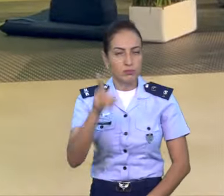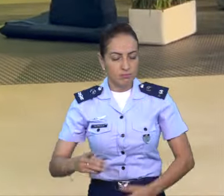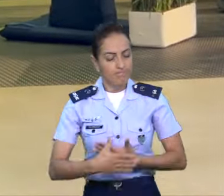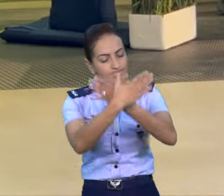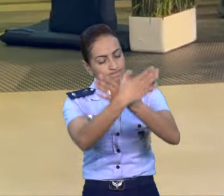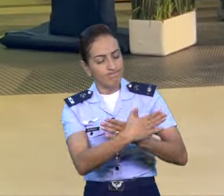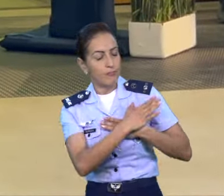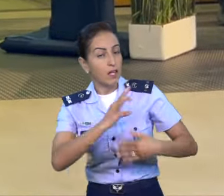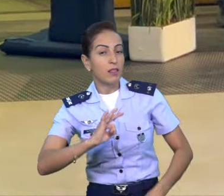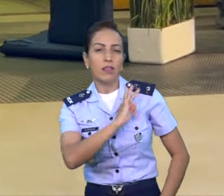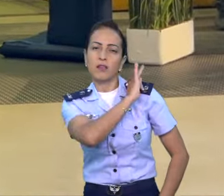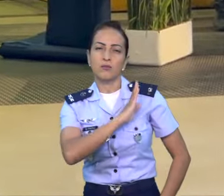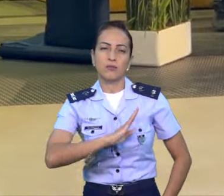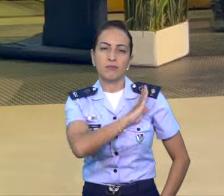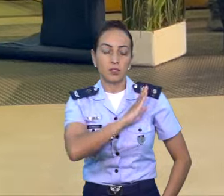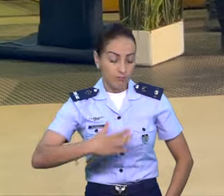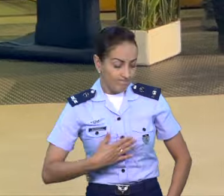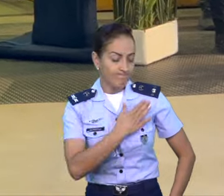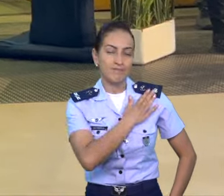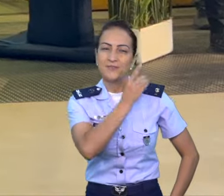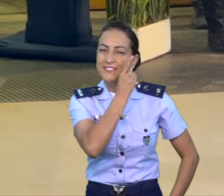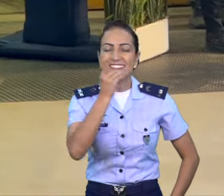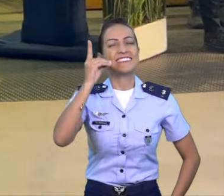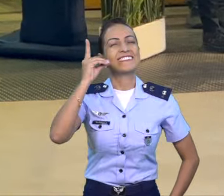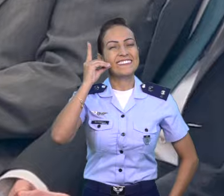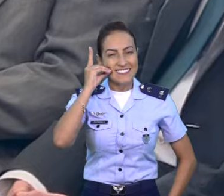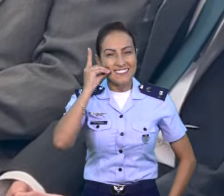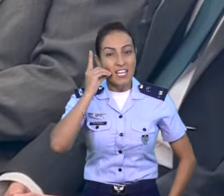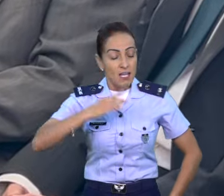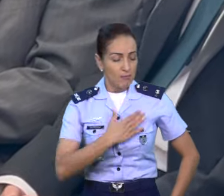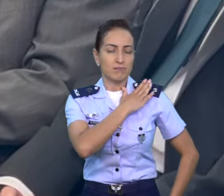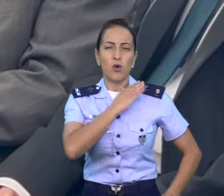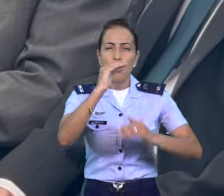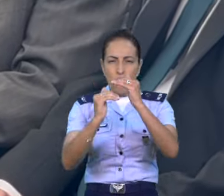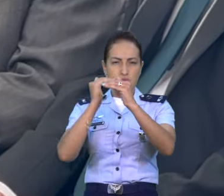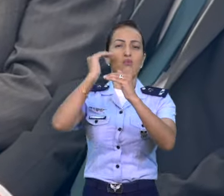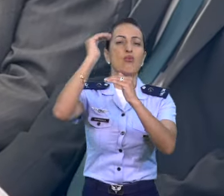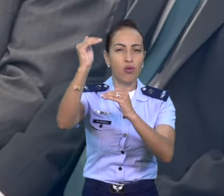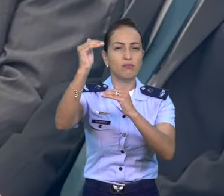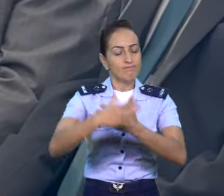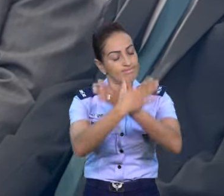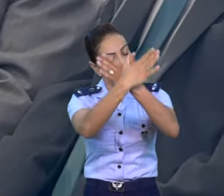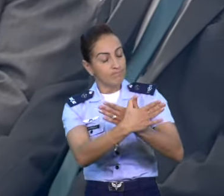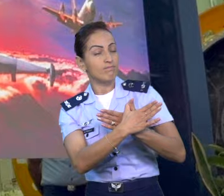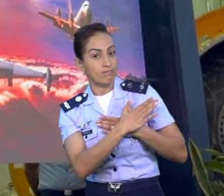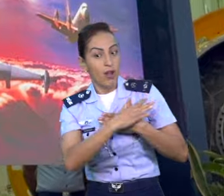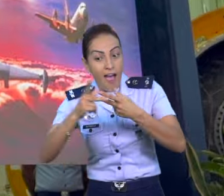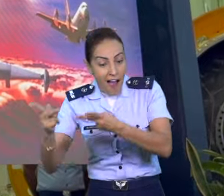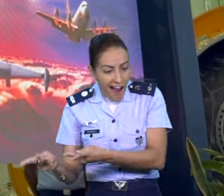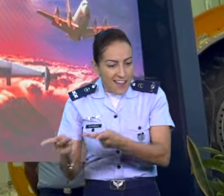da Aeronáutica, Tenente Brigadeiro do Ar, Marcelo Canitz Damasceno, e oficiais generais do Alto Comando da